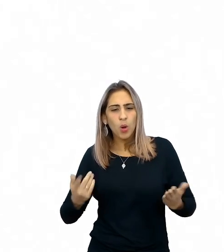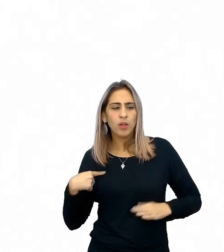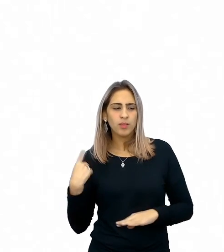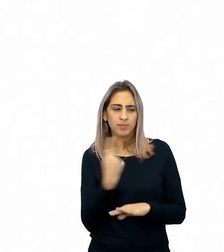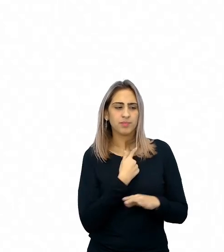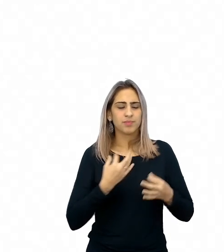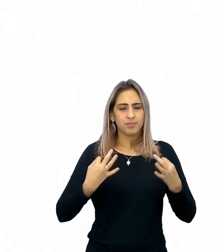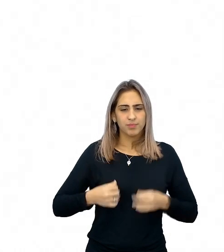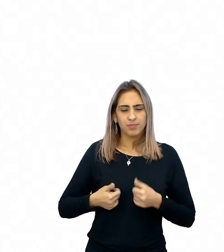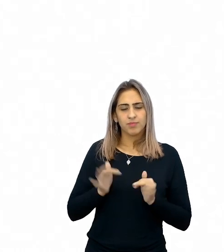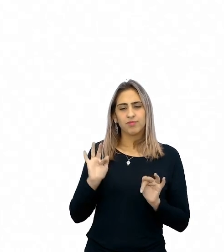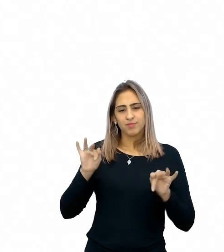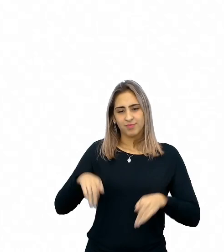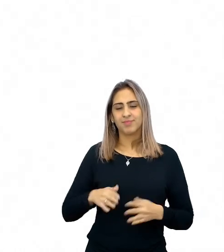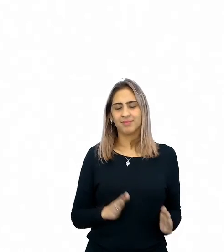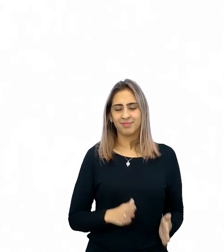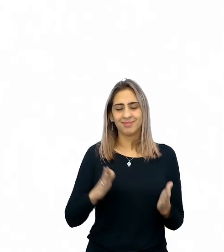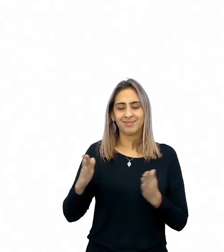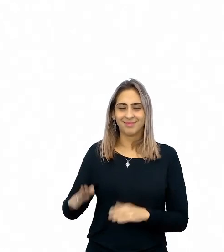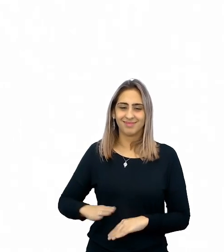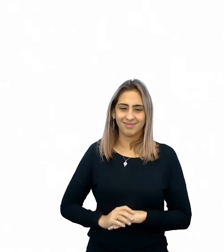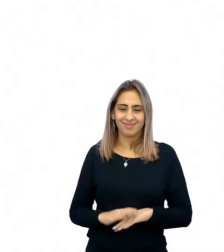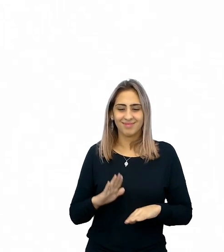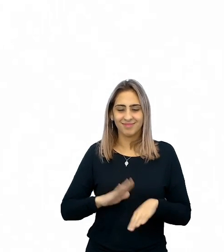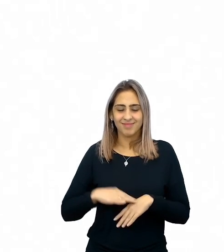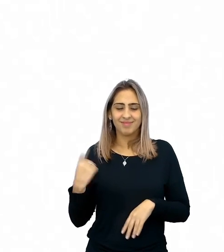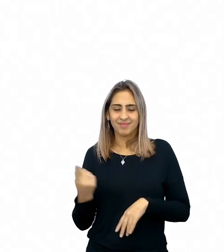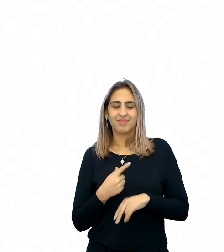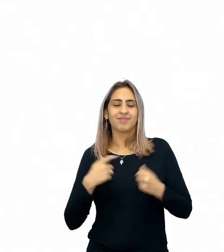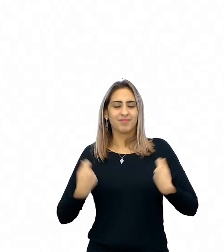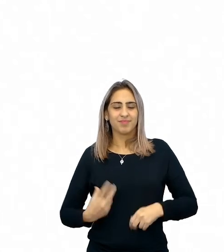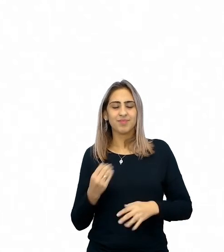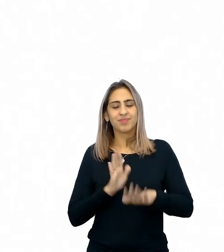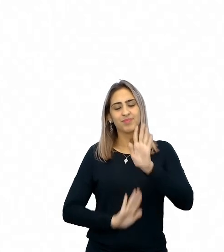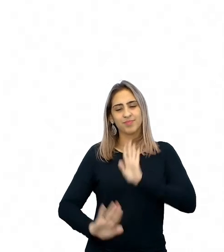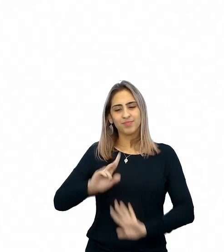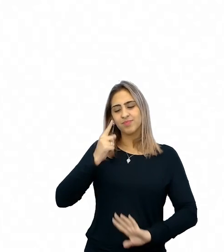estamos aqui finalizando essa etapa, mas ainda precisamos de muito